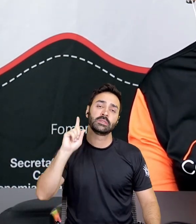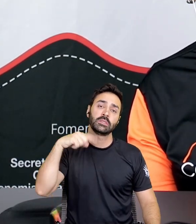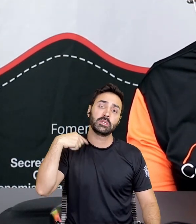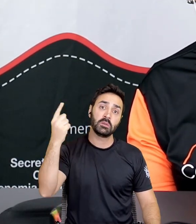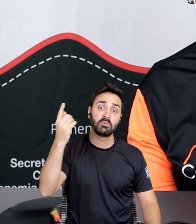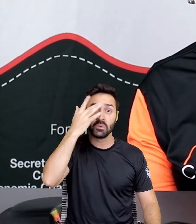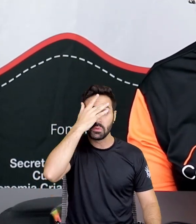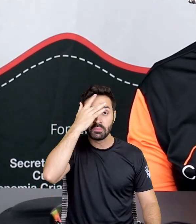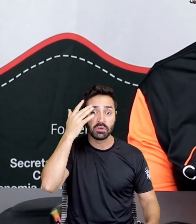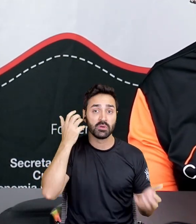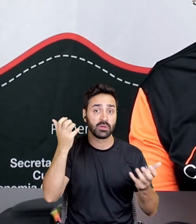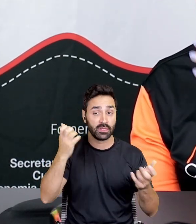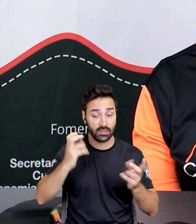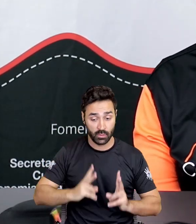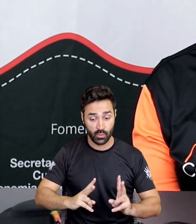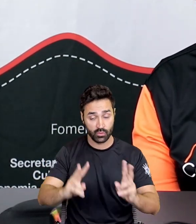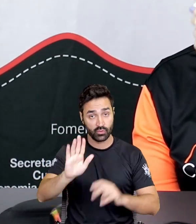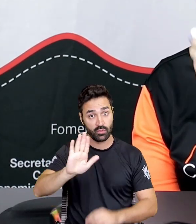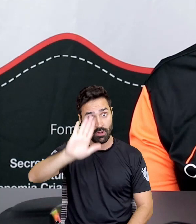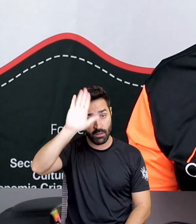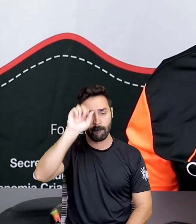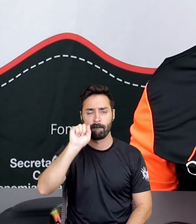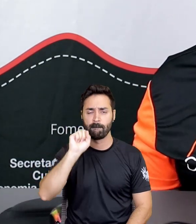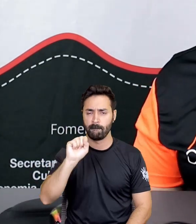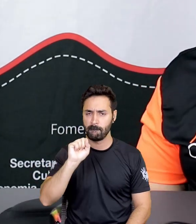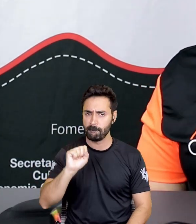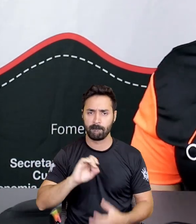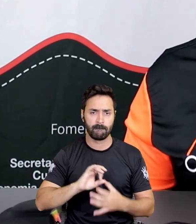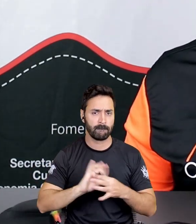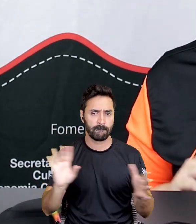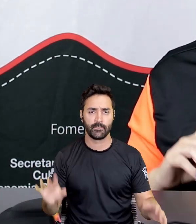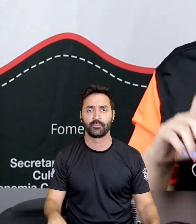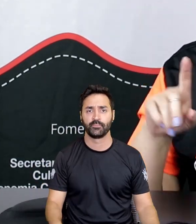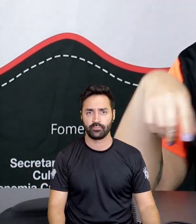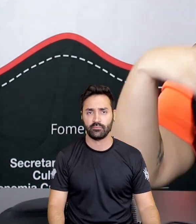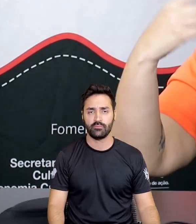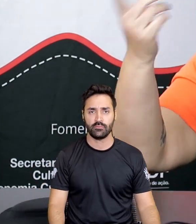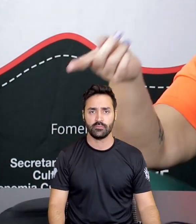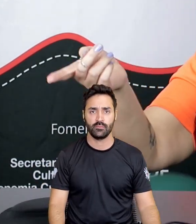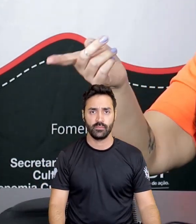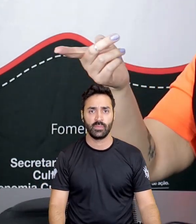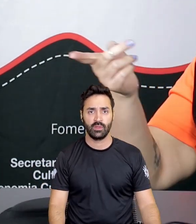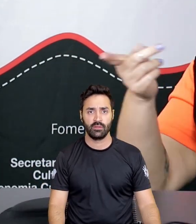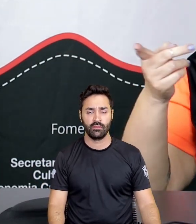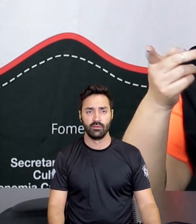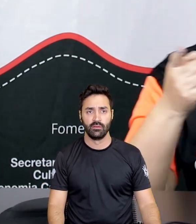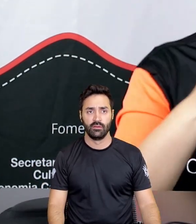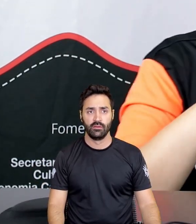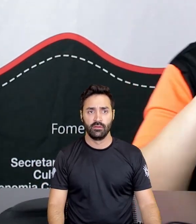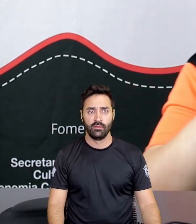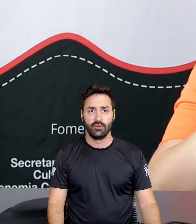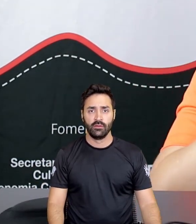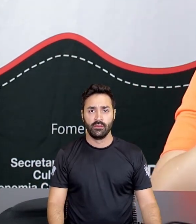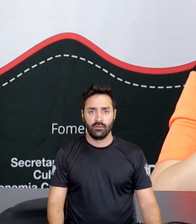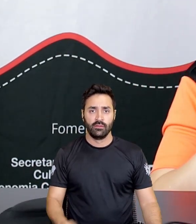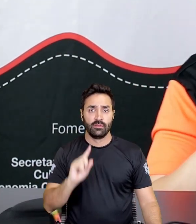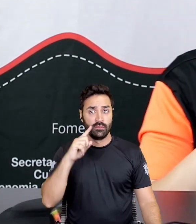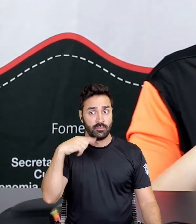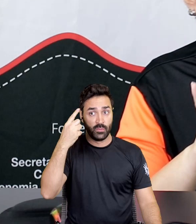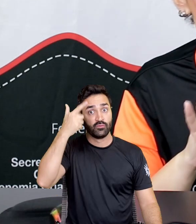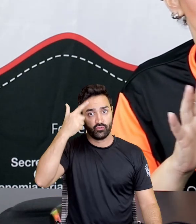quiserem deixar a mãozinha levantada, pode deixar, porque aí a gente vai fazer um outro brainstorm